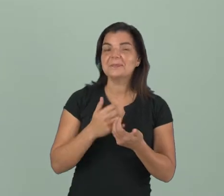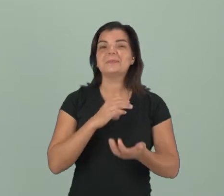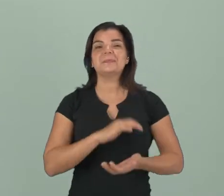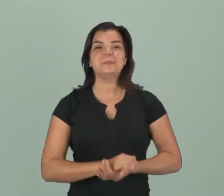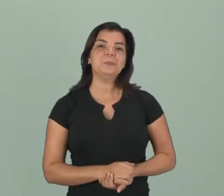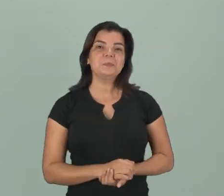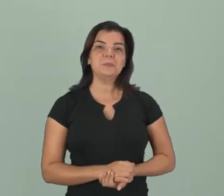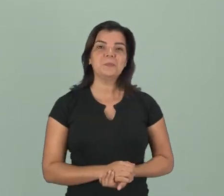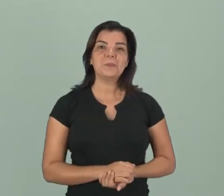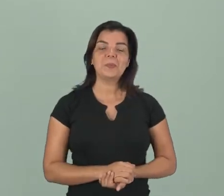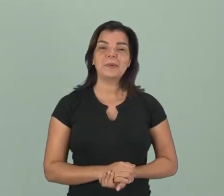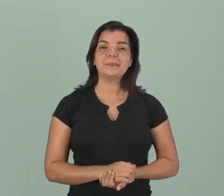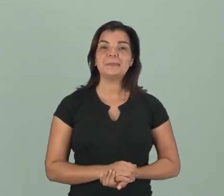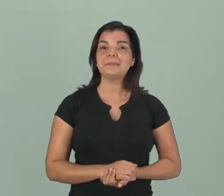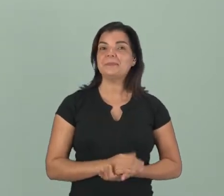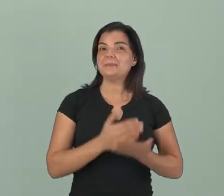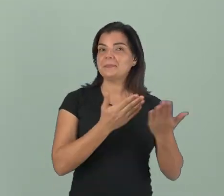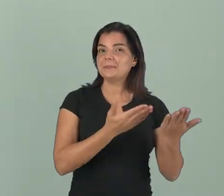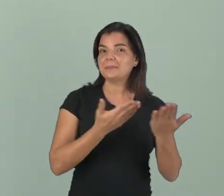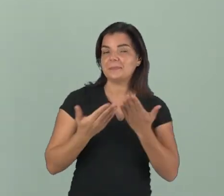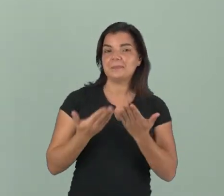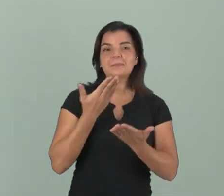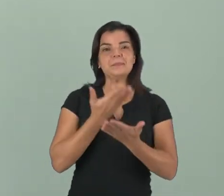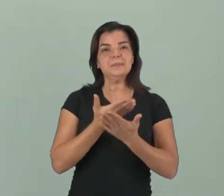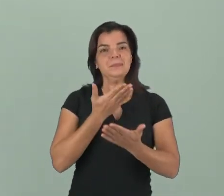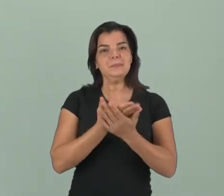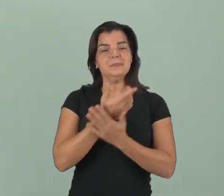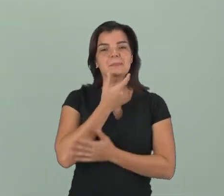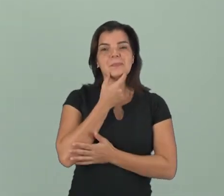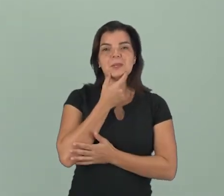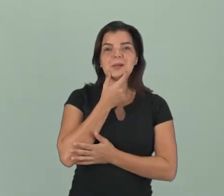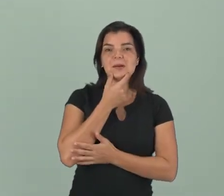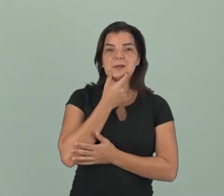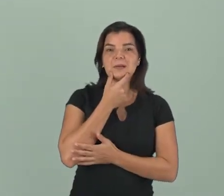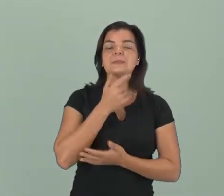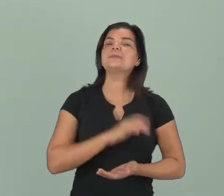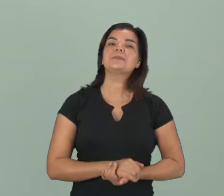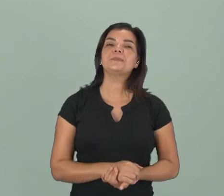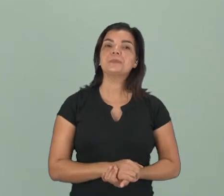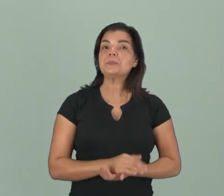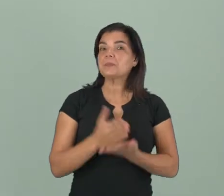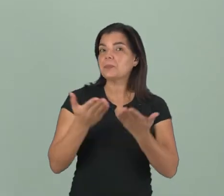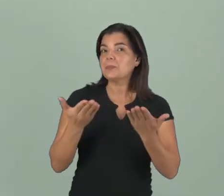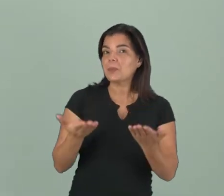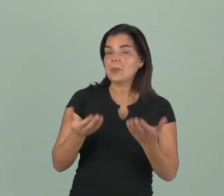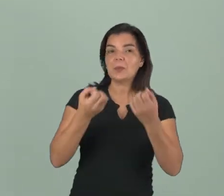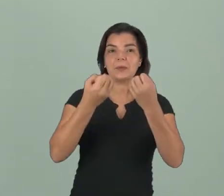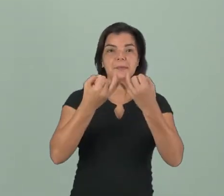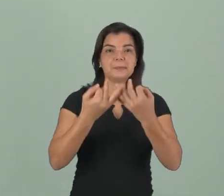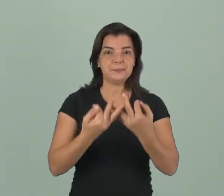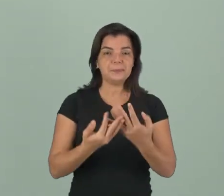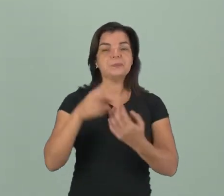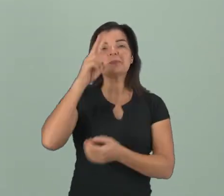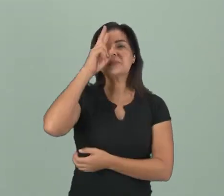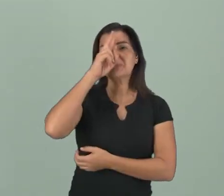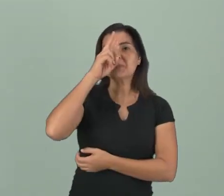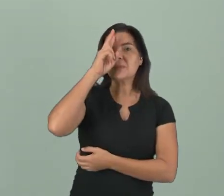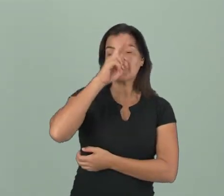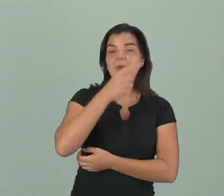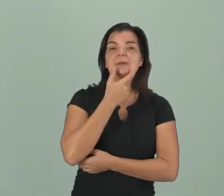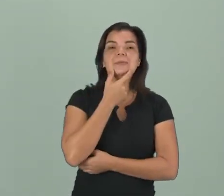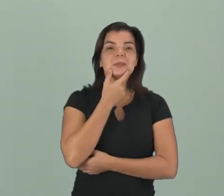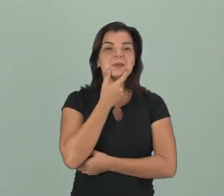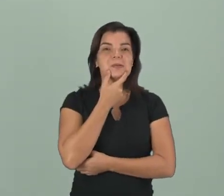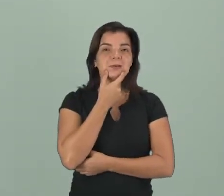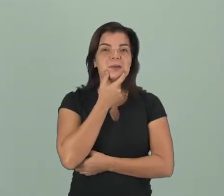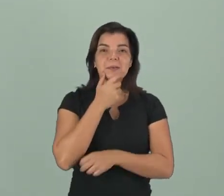que estejam todos bem meu nome é Jaqueline e sejam bem vindos a nossa aula de inglês hoje nós vamos falar um pouquinho sobre a história